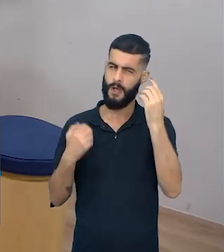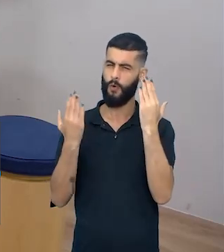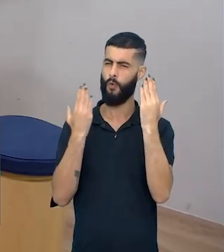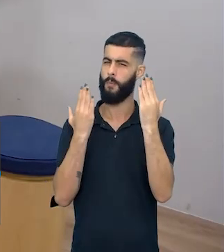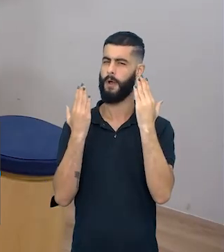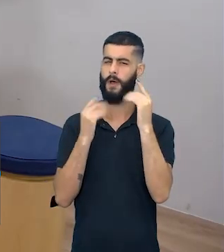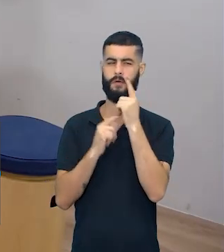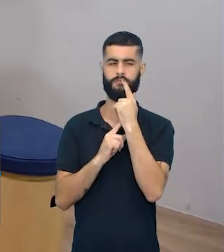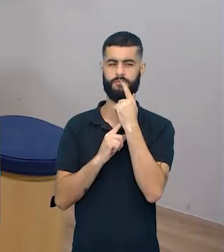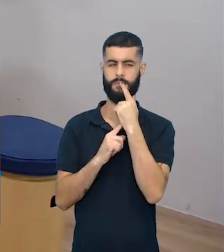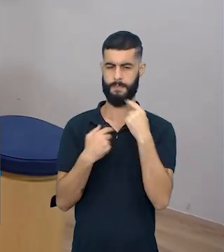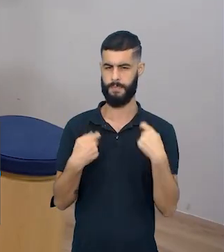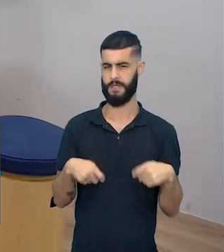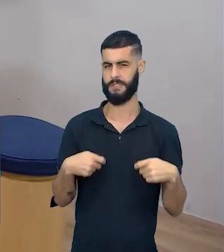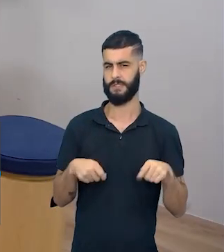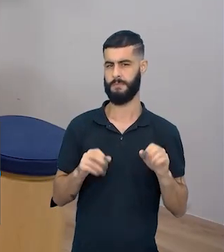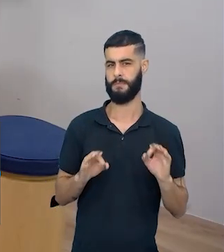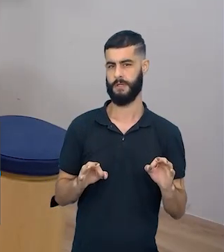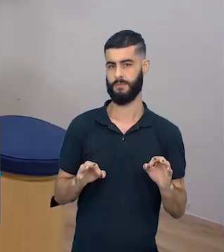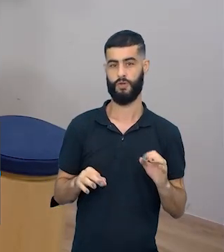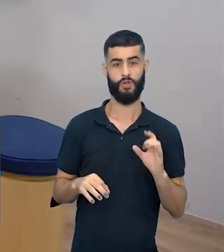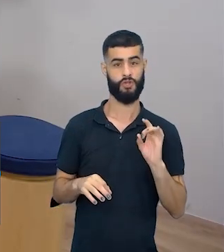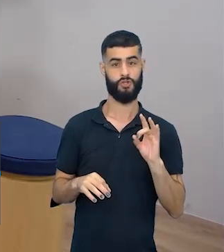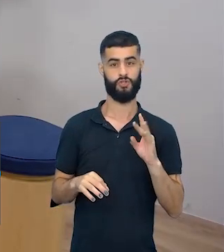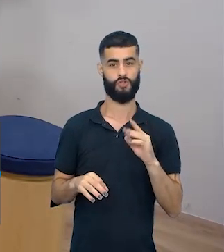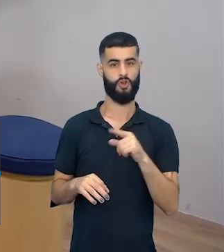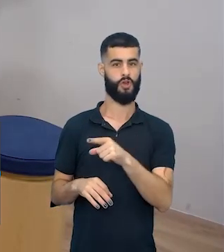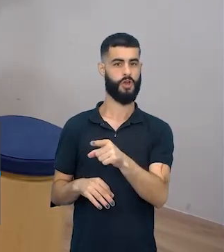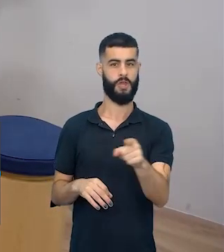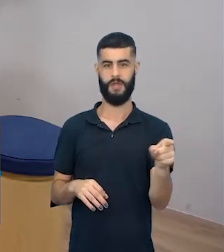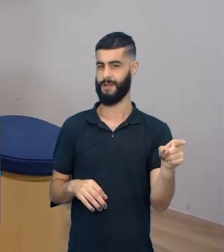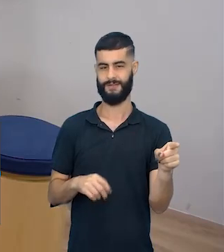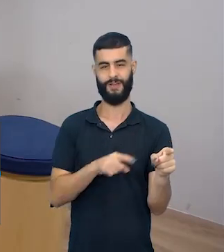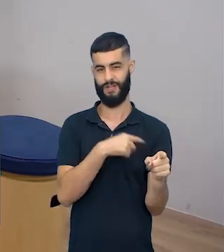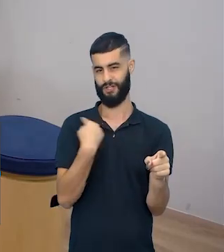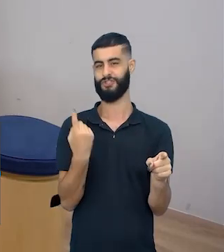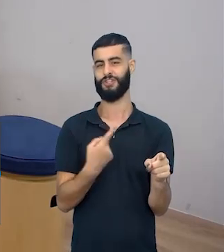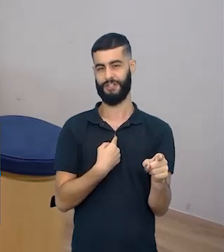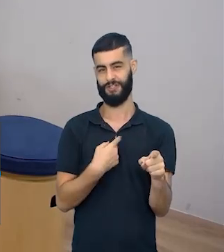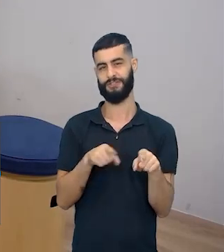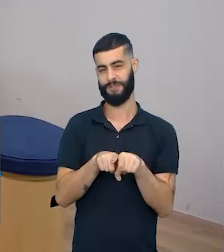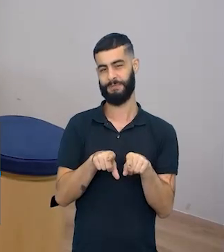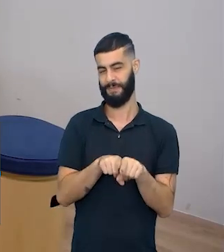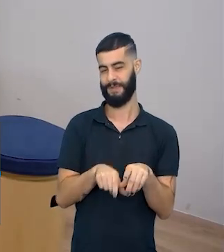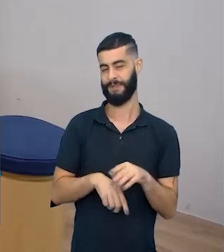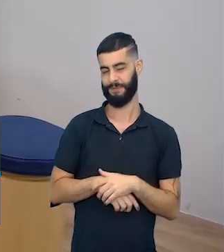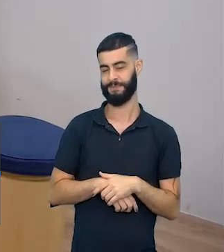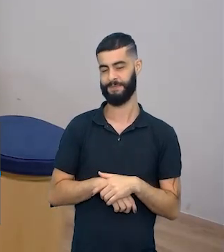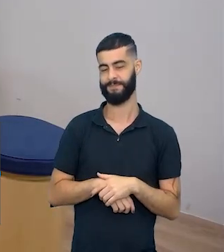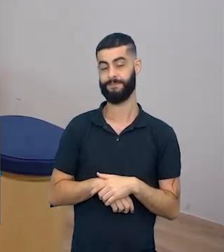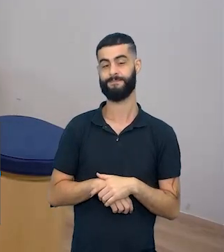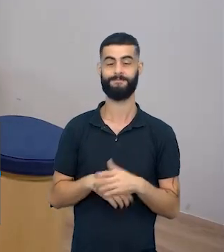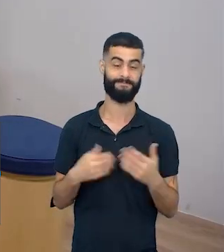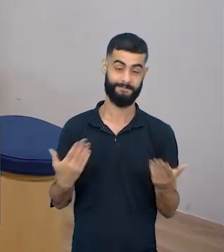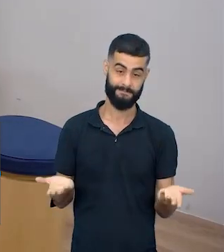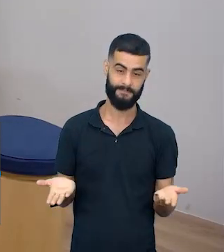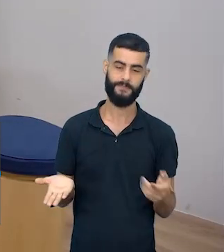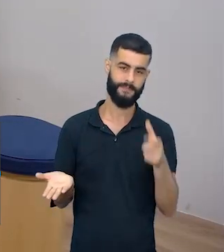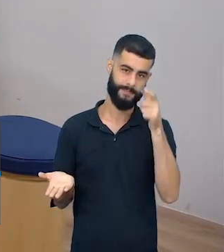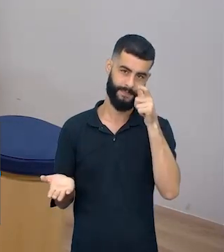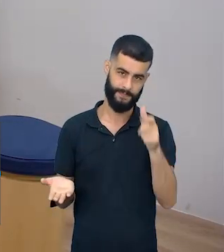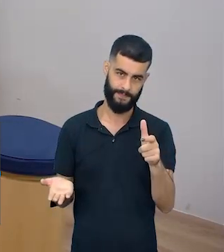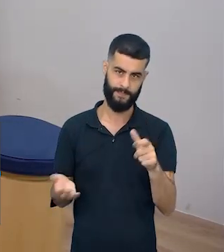também. Não só eles, né? Nós também. Nós também, né, Ademir? Nós também, né? Com certeza. Mas é muito